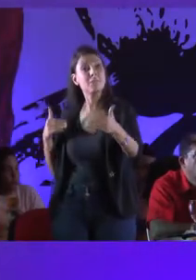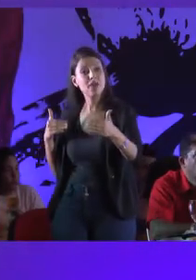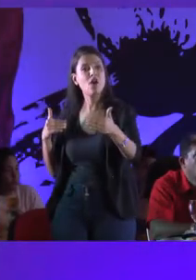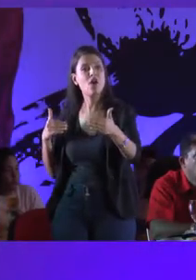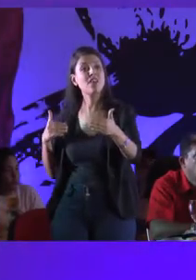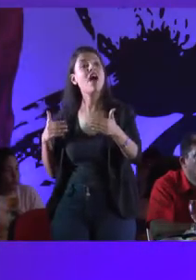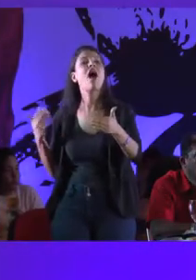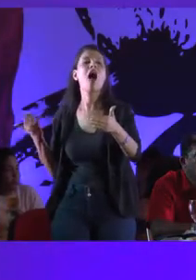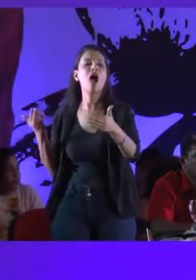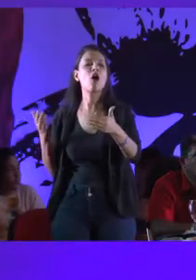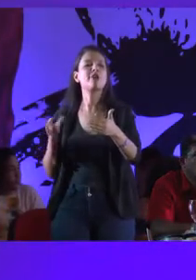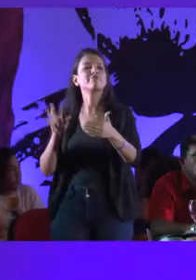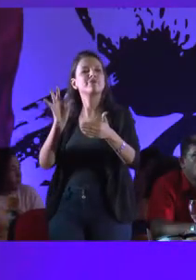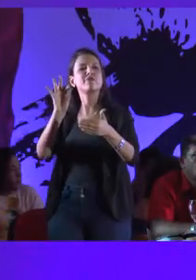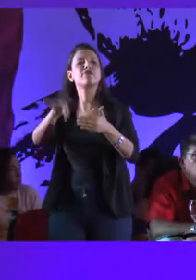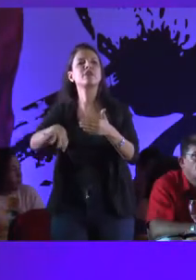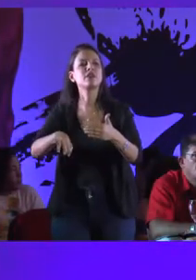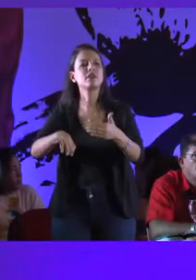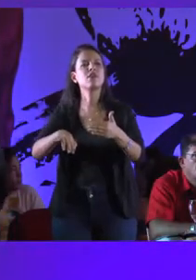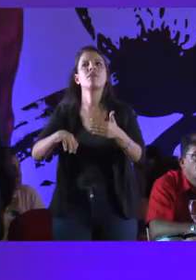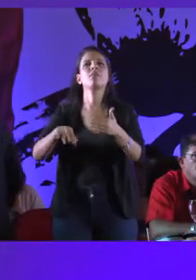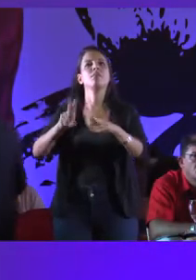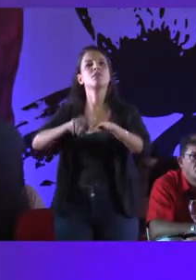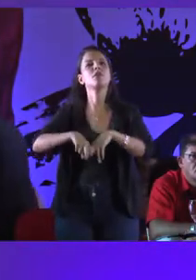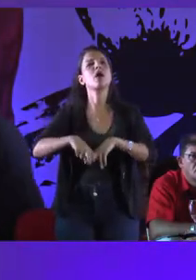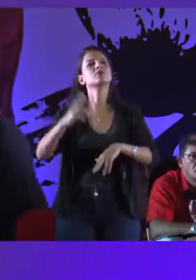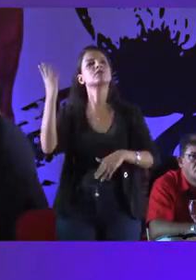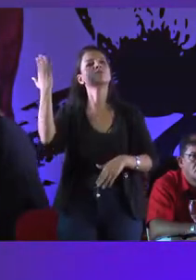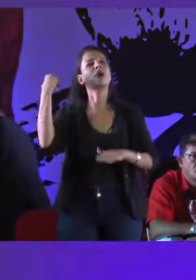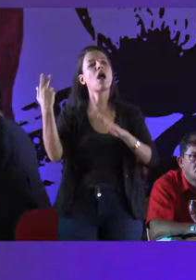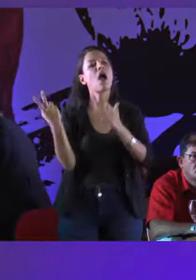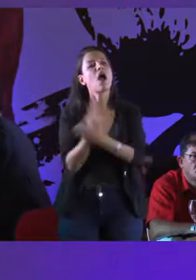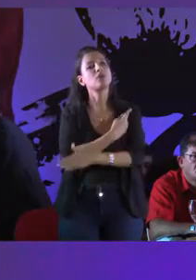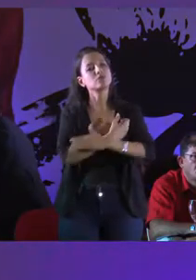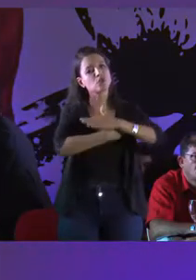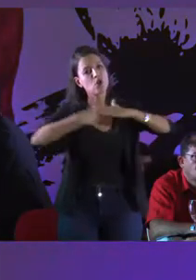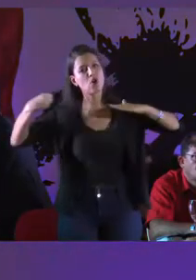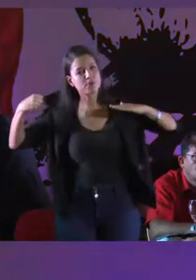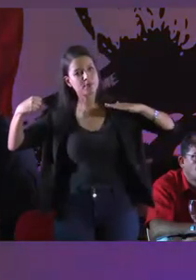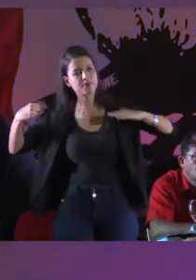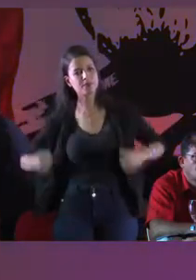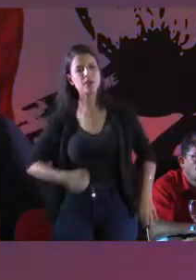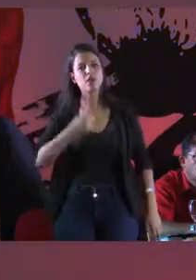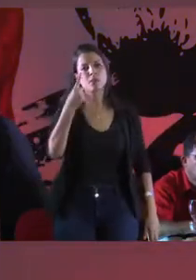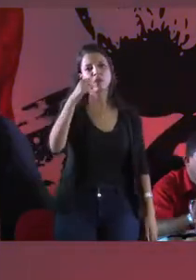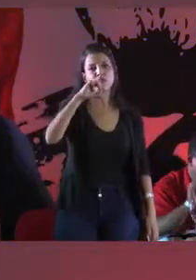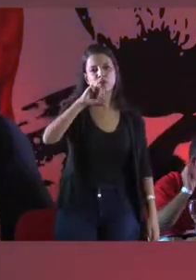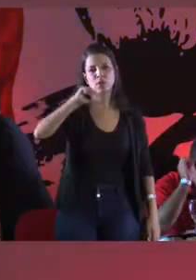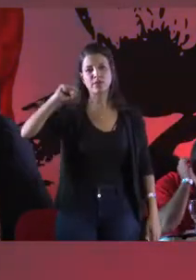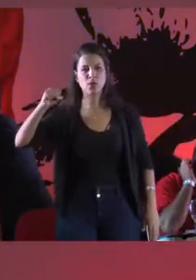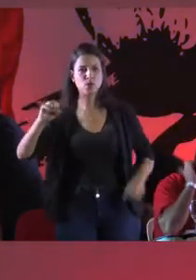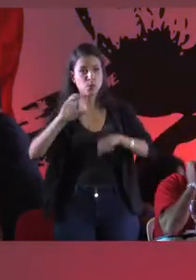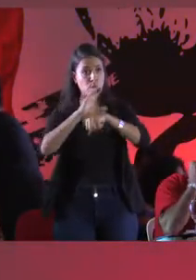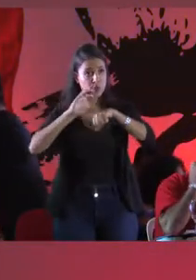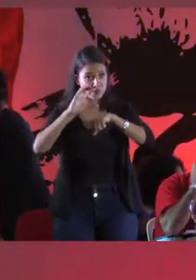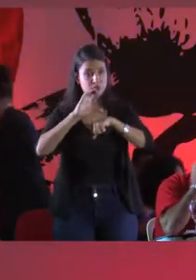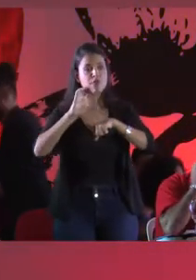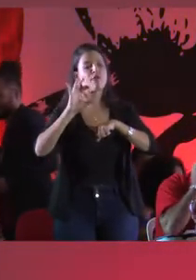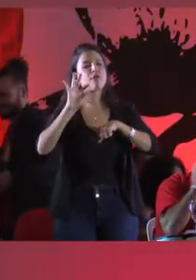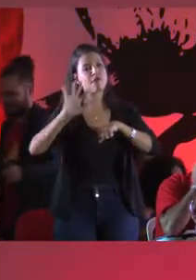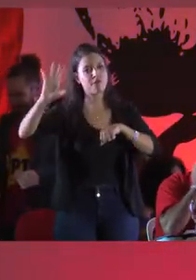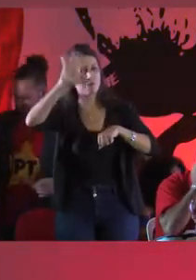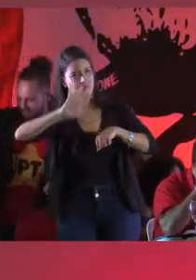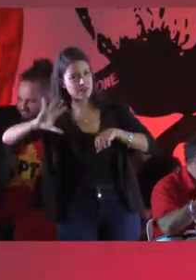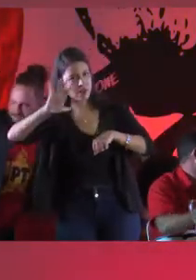sendo encerrado com esse golpe. E a Constituição de 88 foi firmada num tripé para que nós